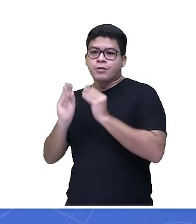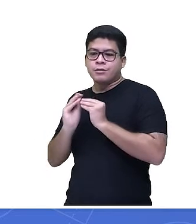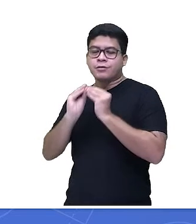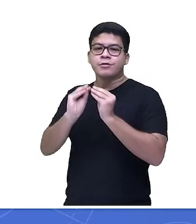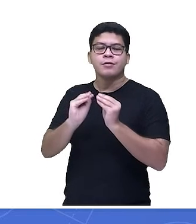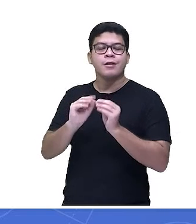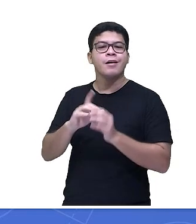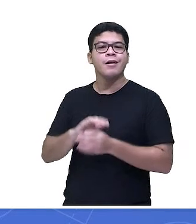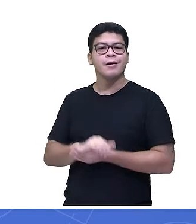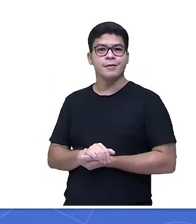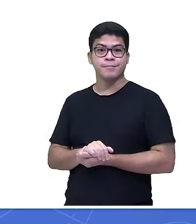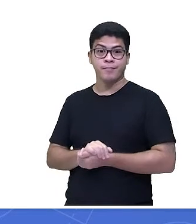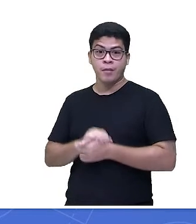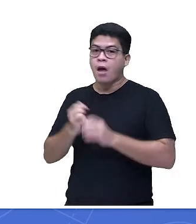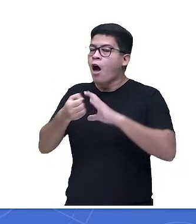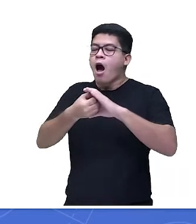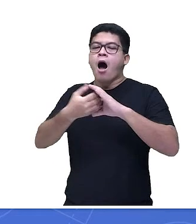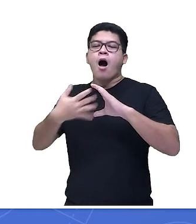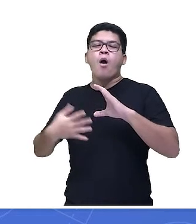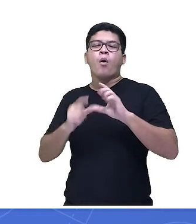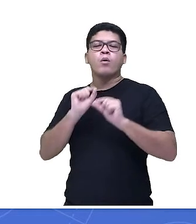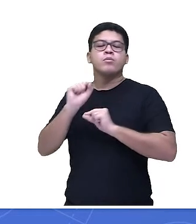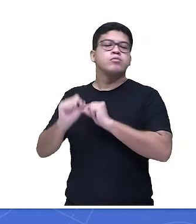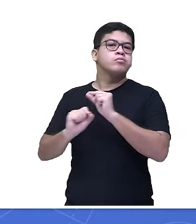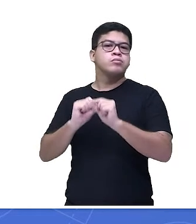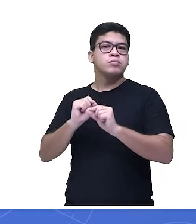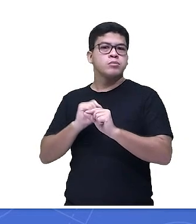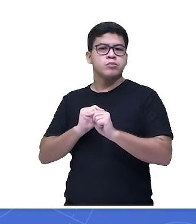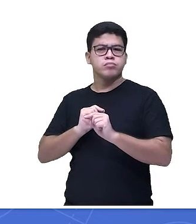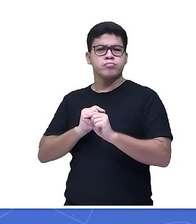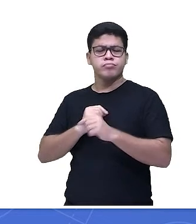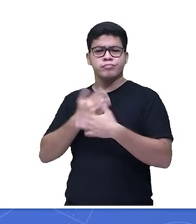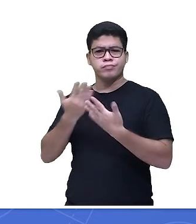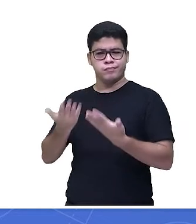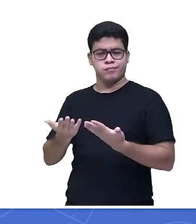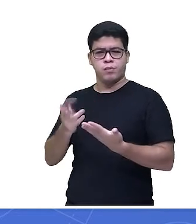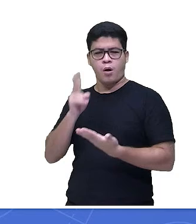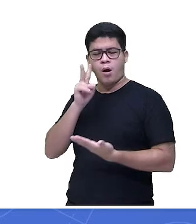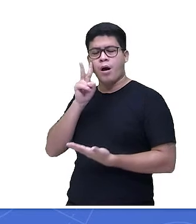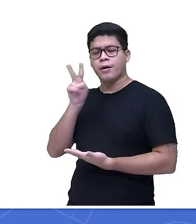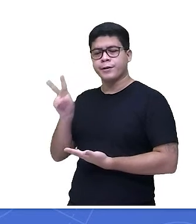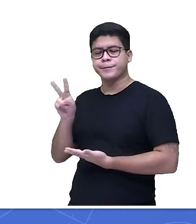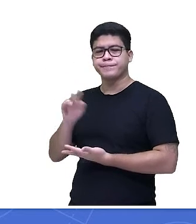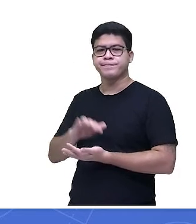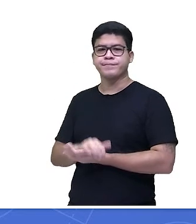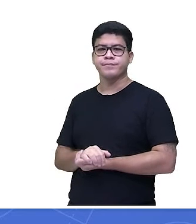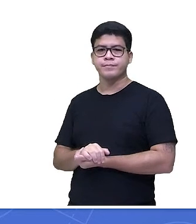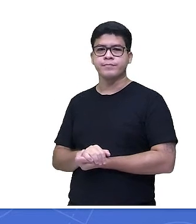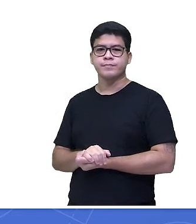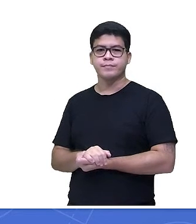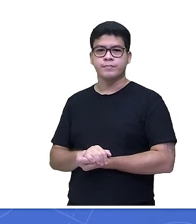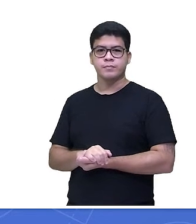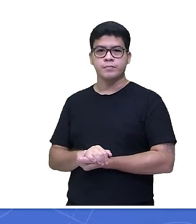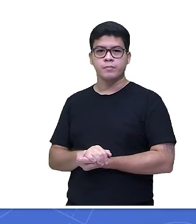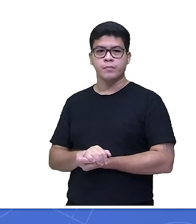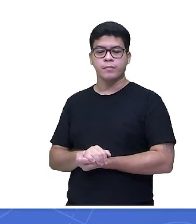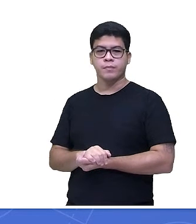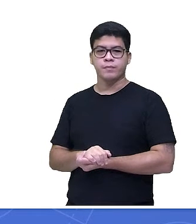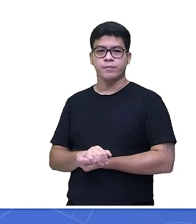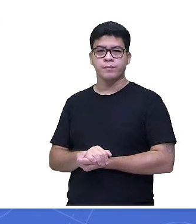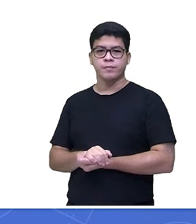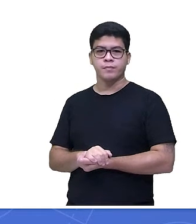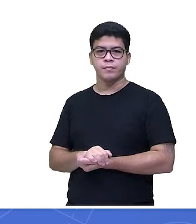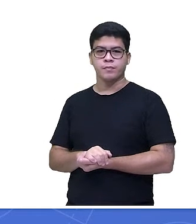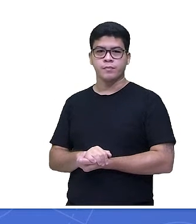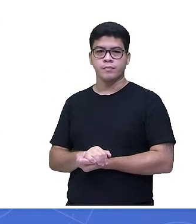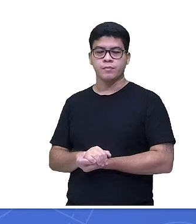vai classificar aqui esses sistemas, ok? Então, ó, vou chamar aqui o primeiro, aqui, ó, isso